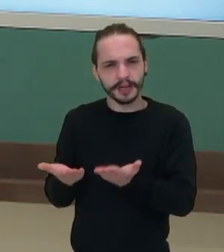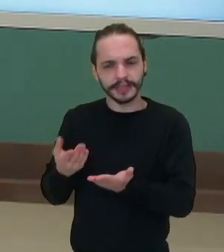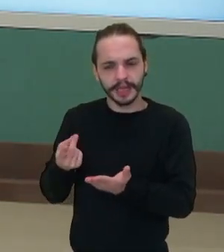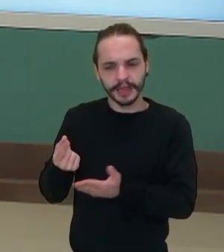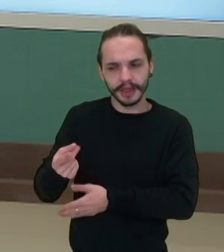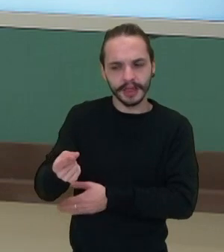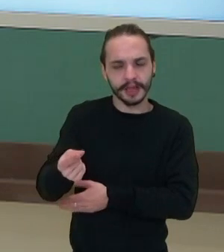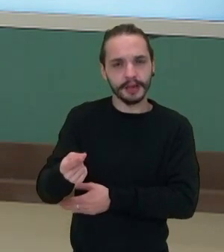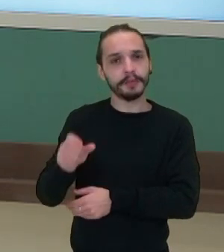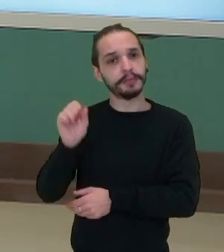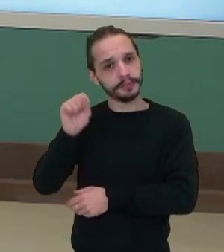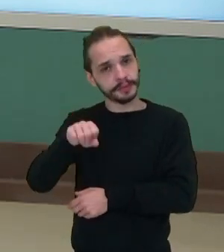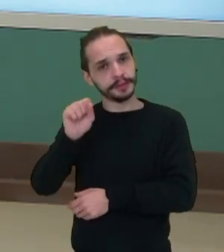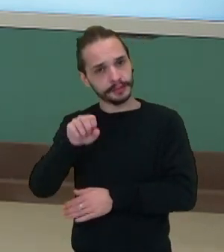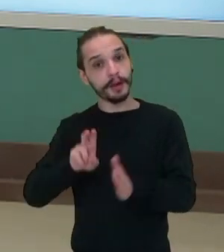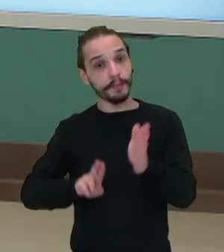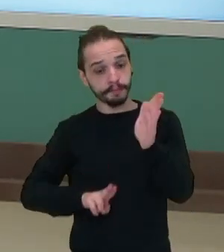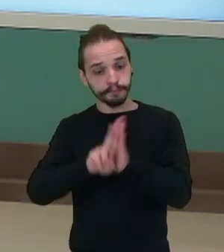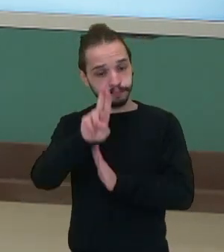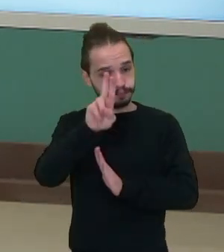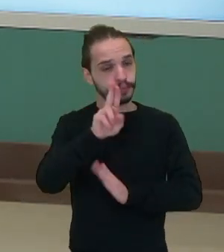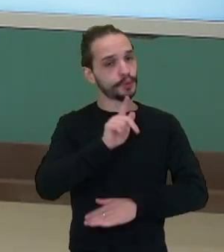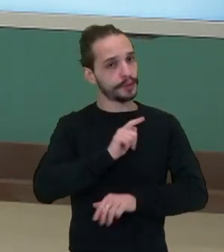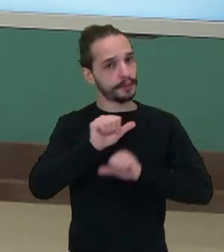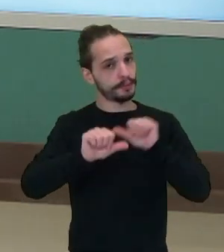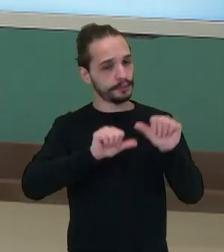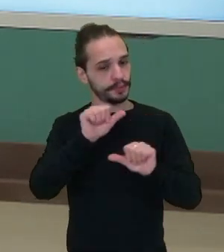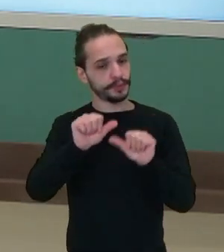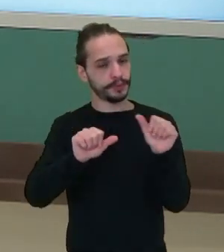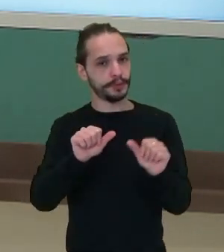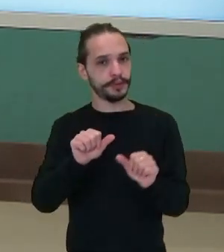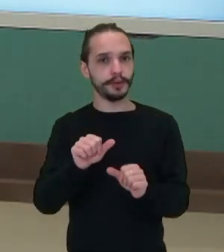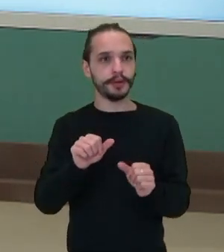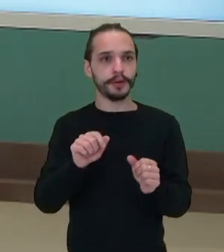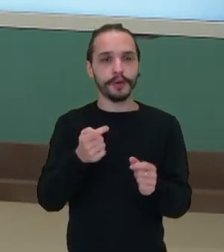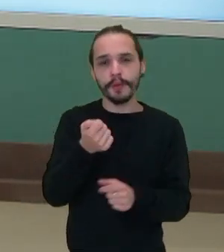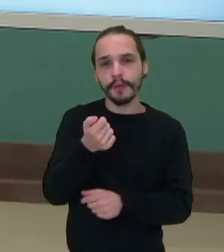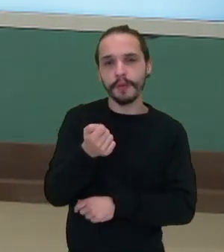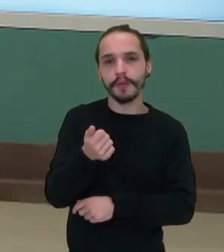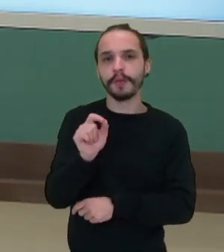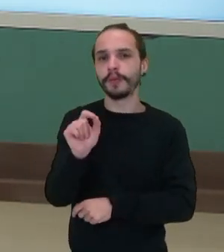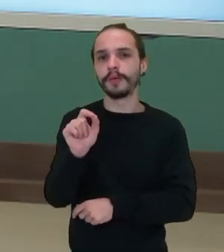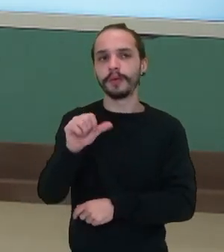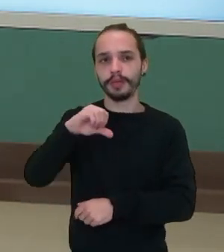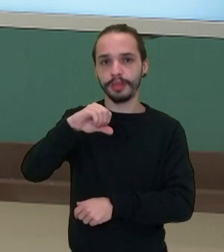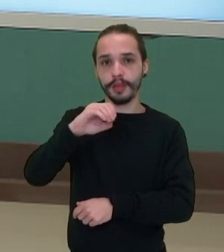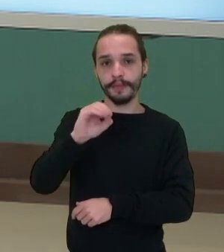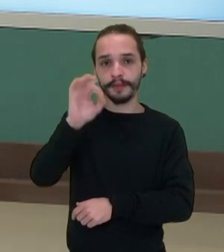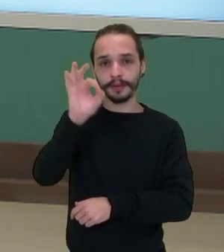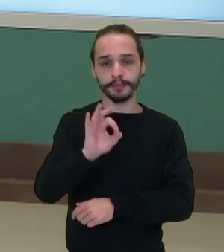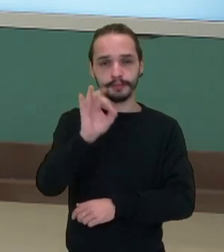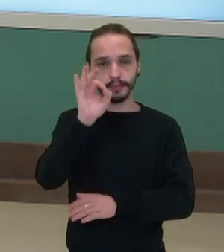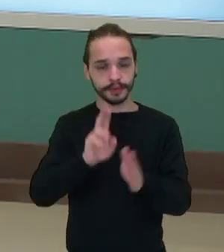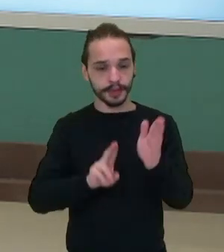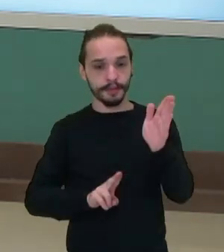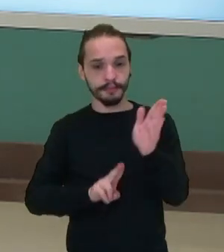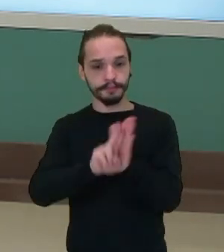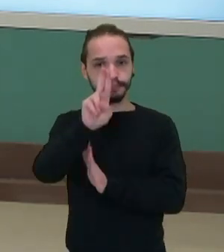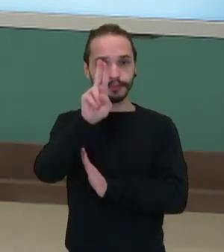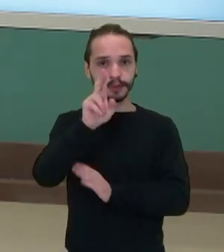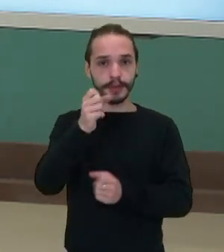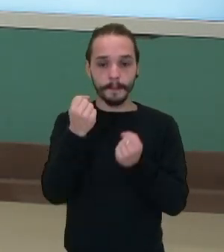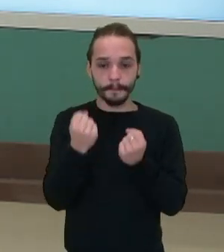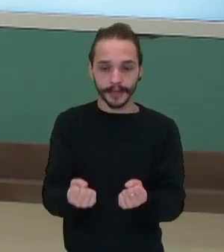o próprio foguete, né? Então, como praticamente 90% do foguete, o peso dele